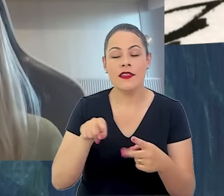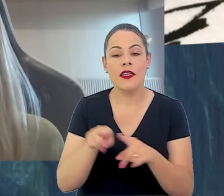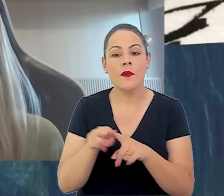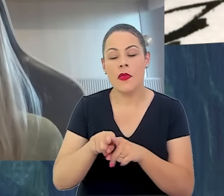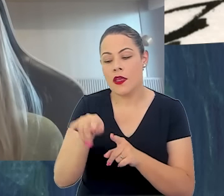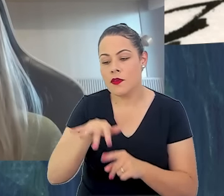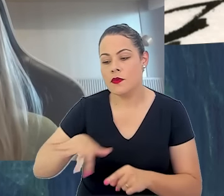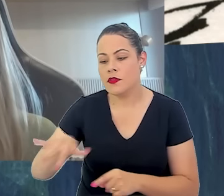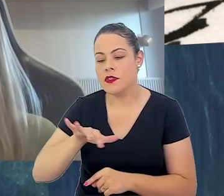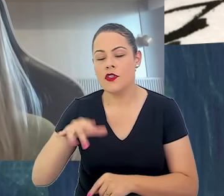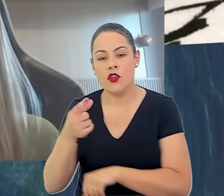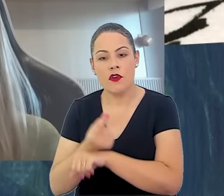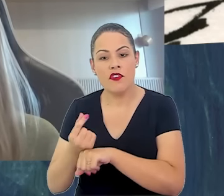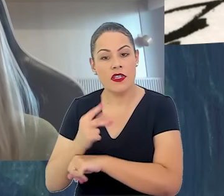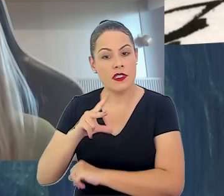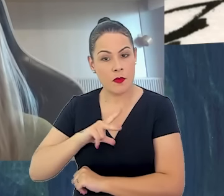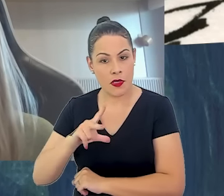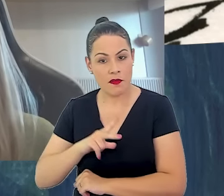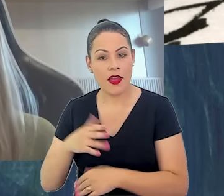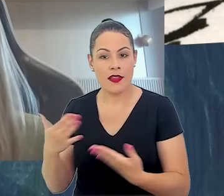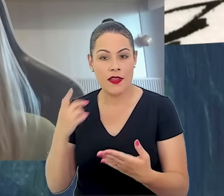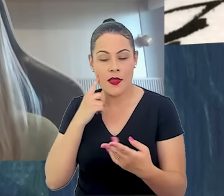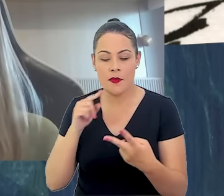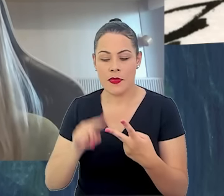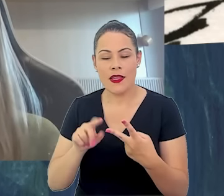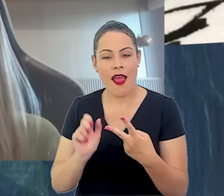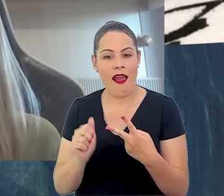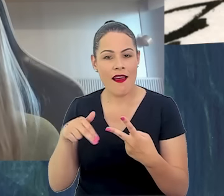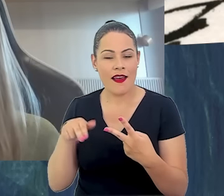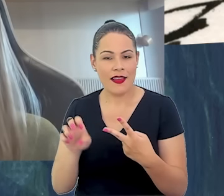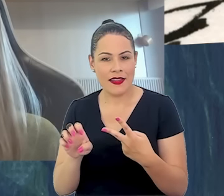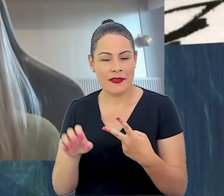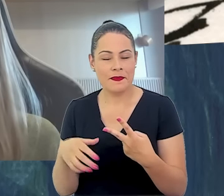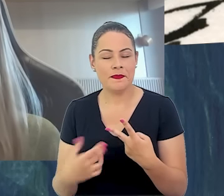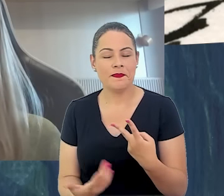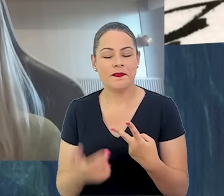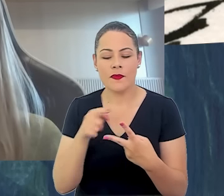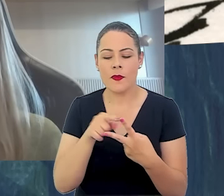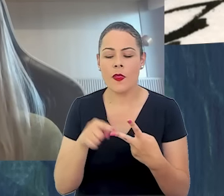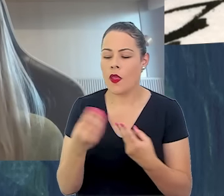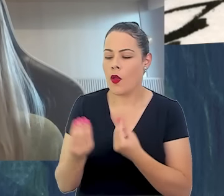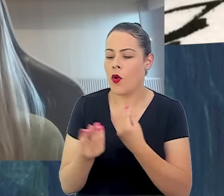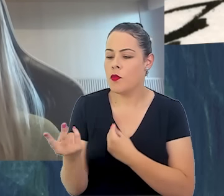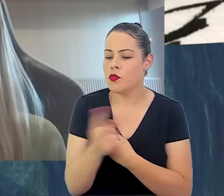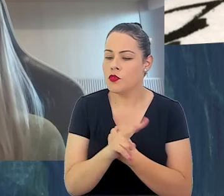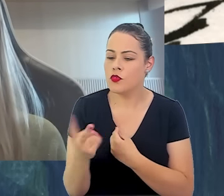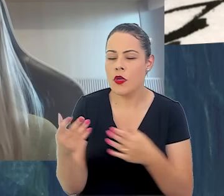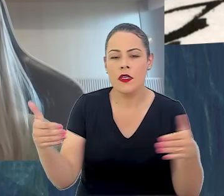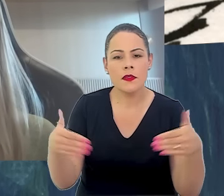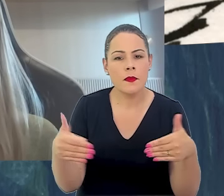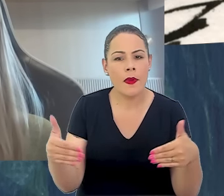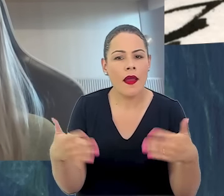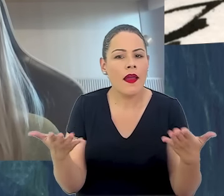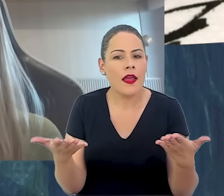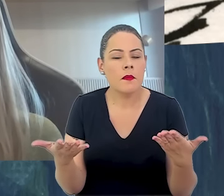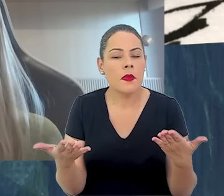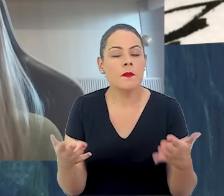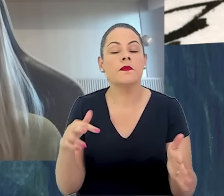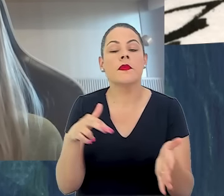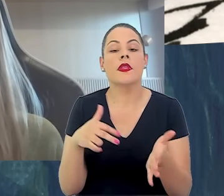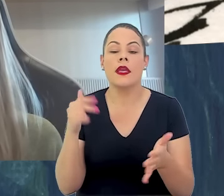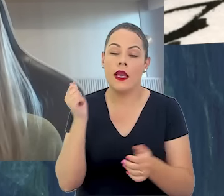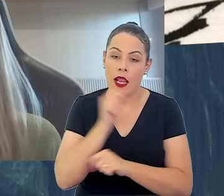setor financeiro privado, e temos aqui a Annelise. De que maneira eles vão participar? Além, obviamente,